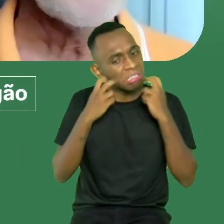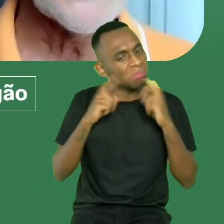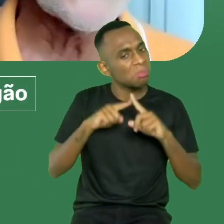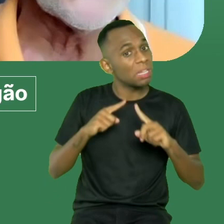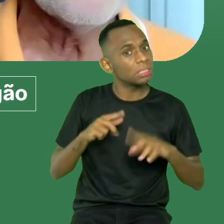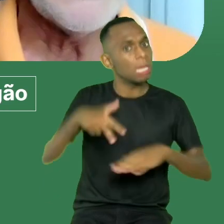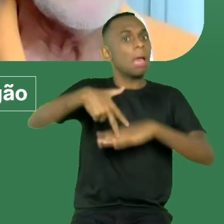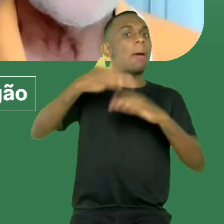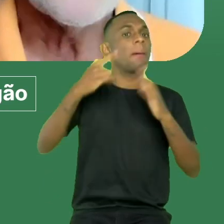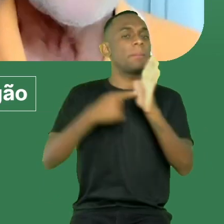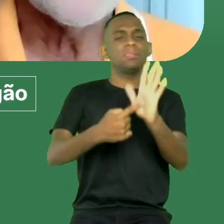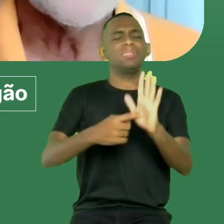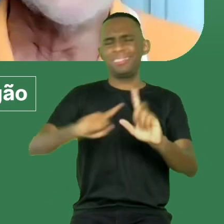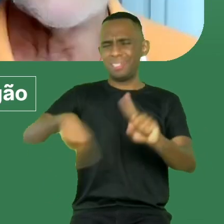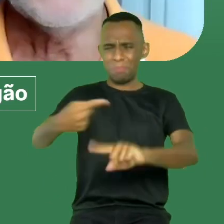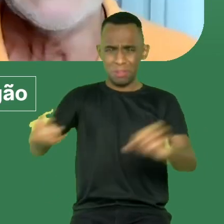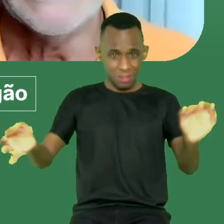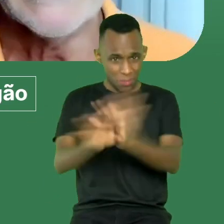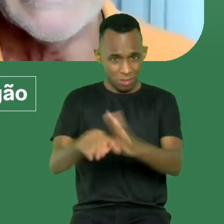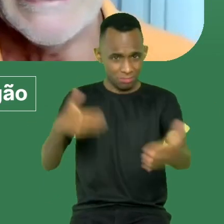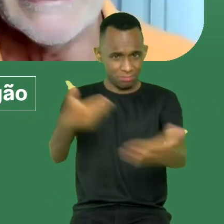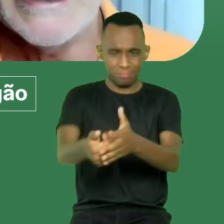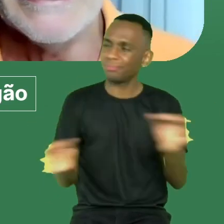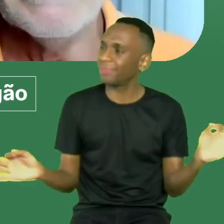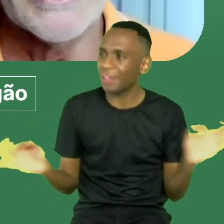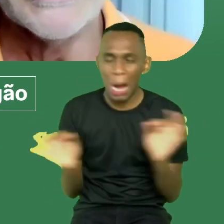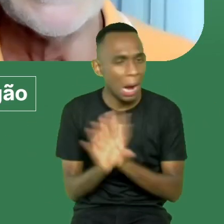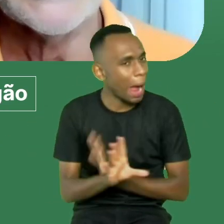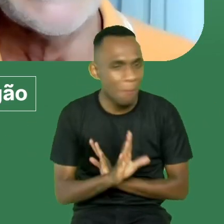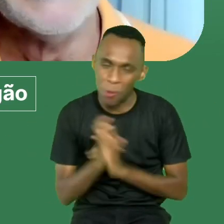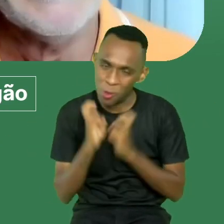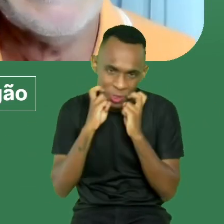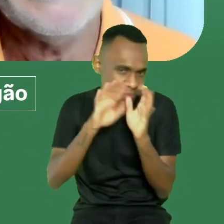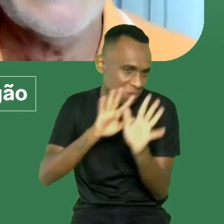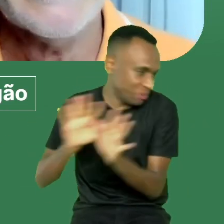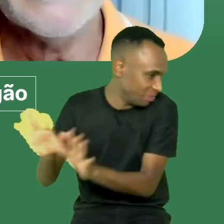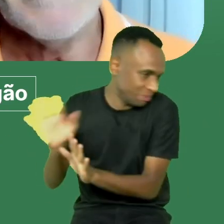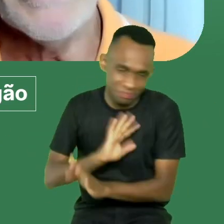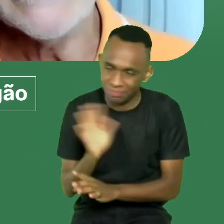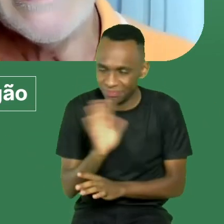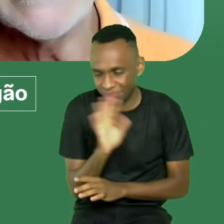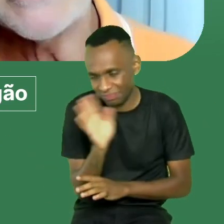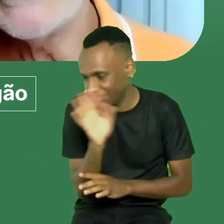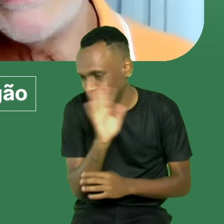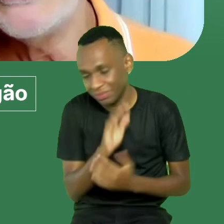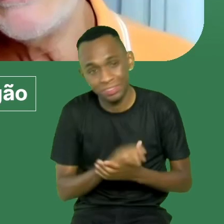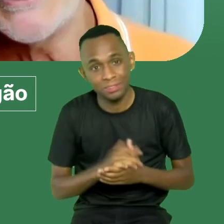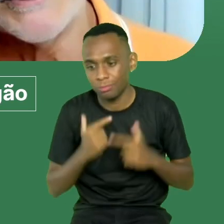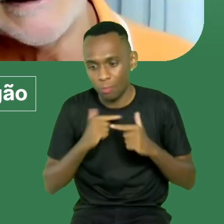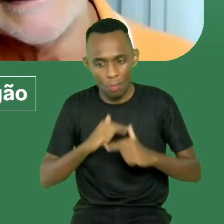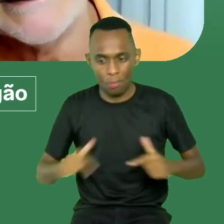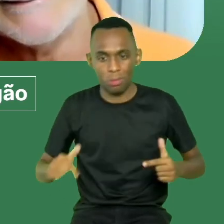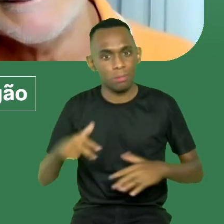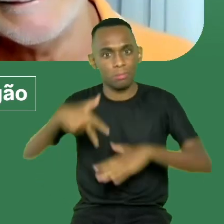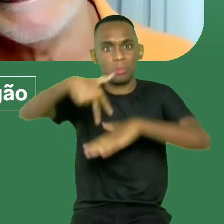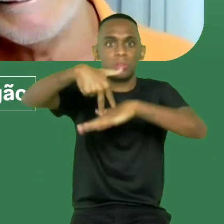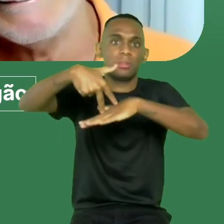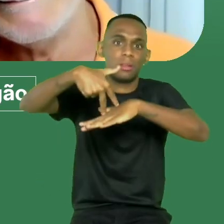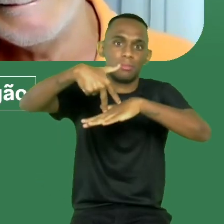que depois maravilha. disso eu fiquei meio curado da timidez, né? Aí Ah, pronto. cura. Que Depois dessa qualquer maravilha. um se